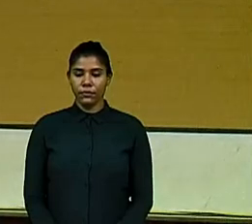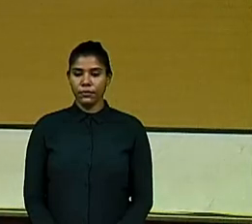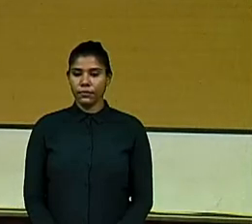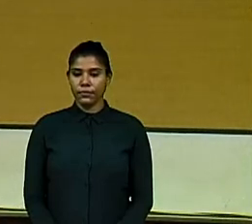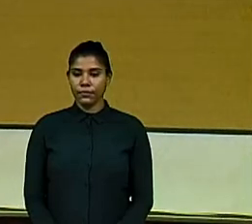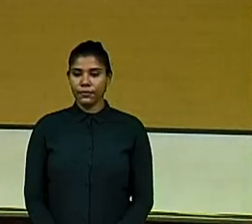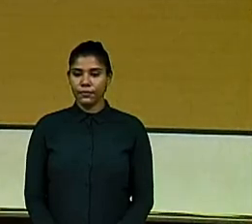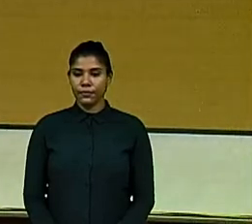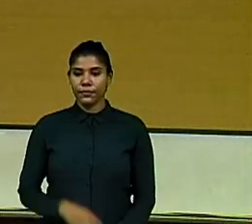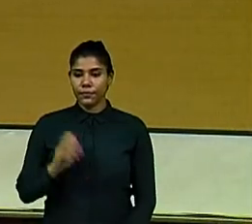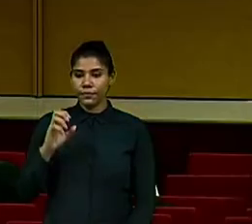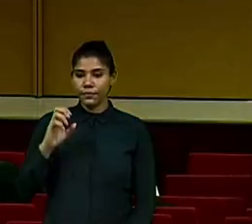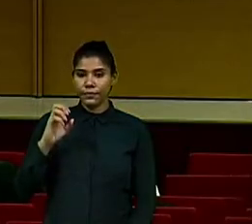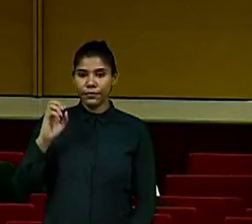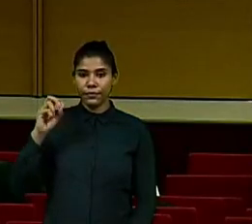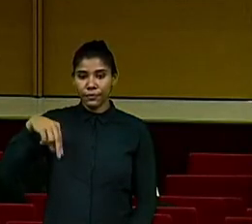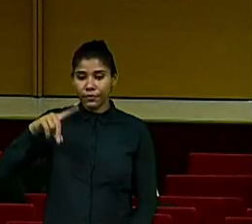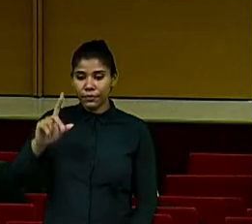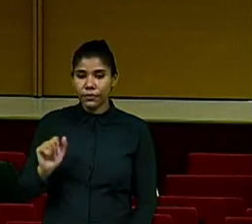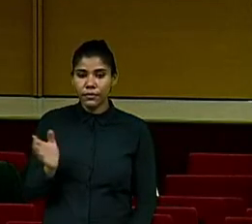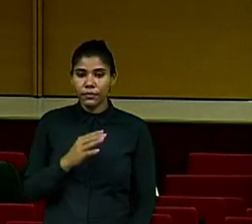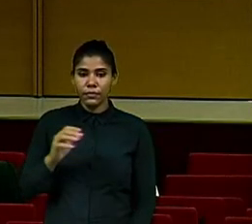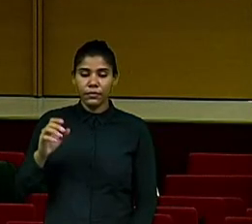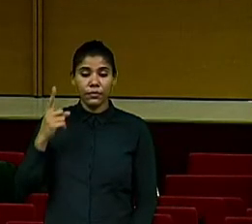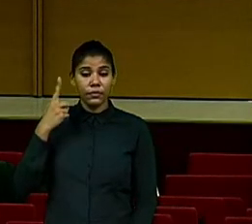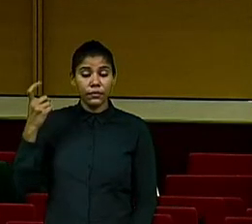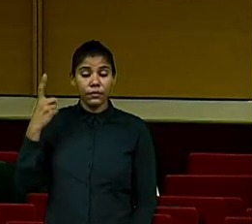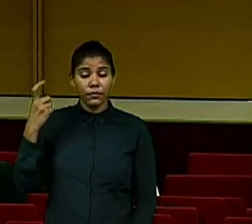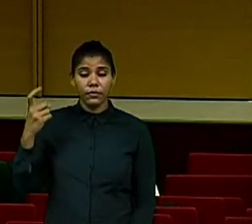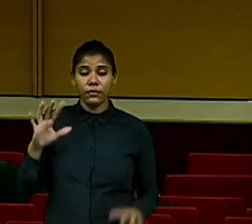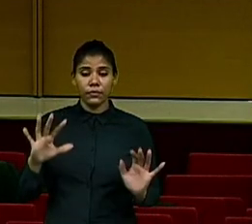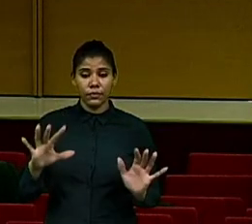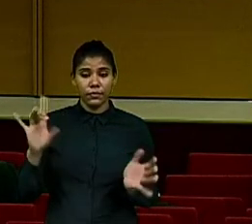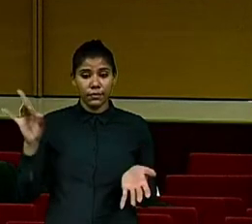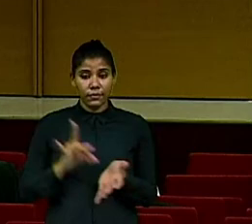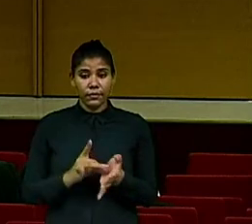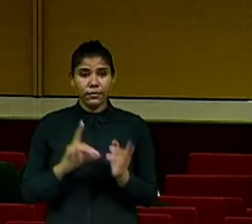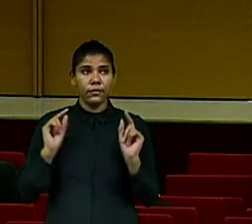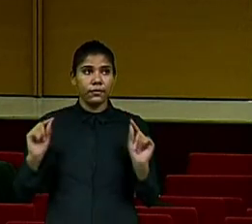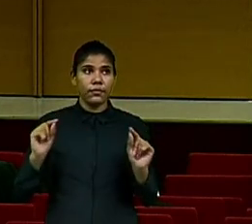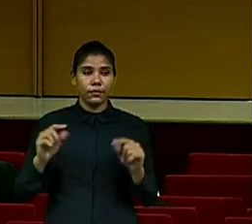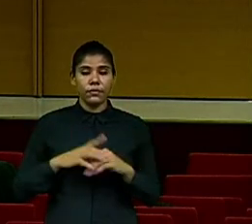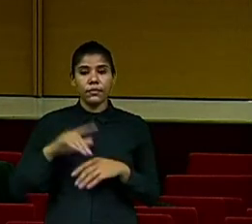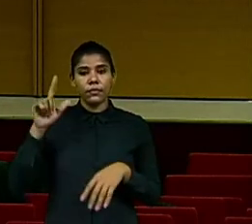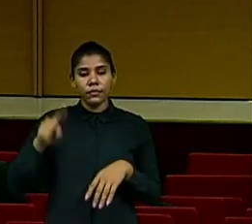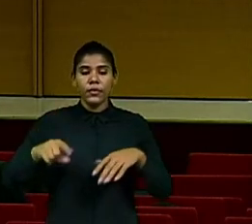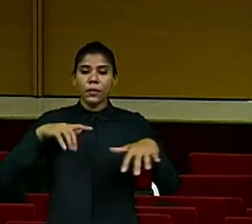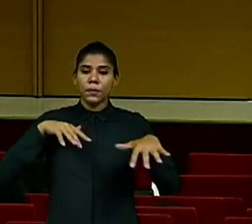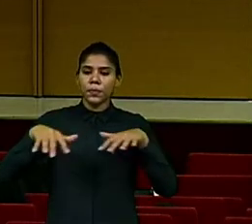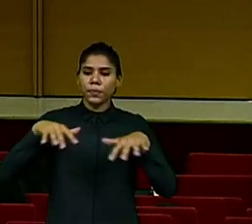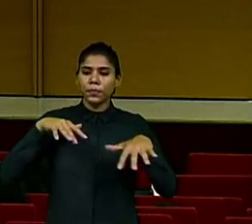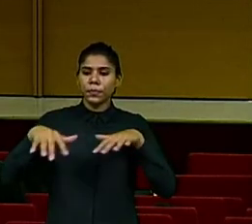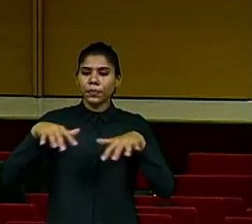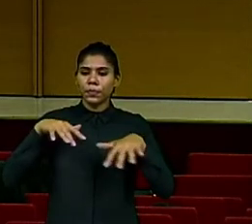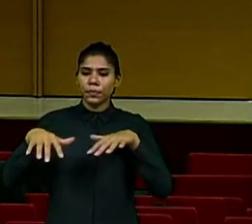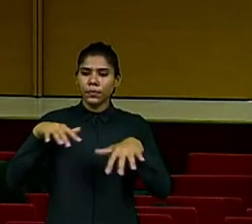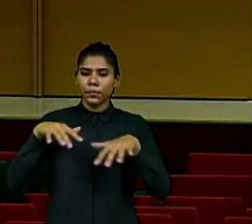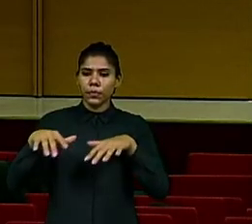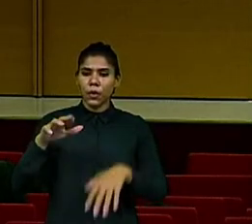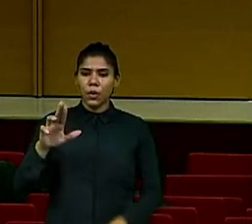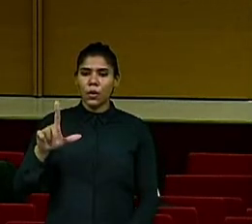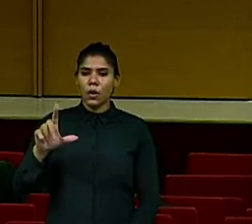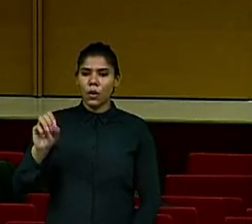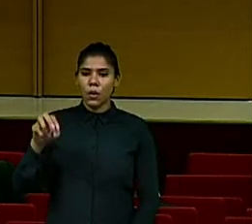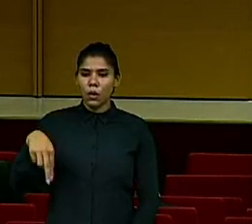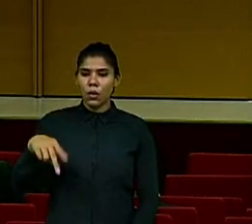resolução sonoras na realidade elas são vibrações na Longitude não